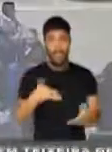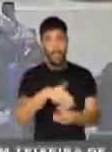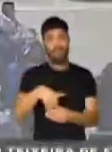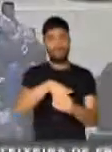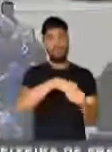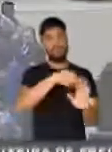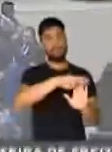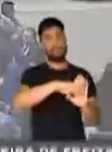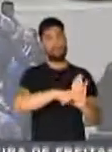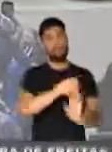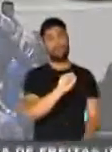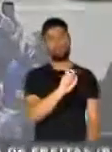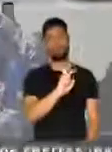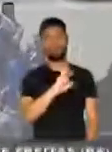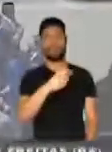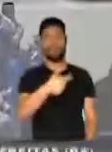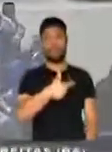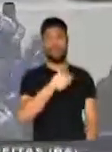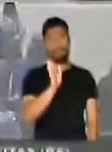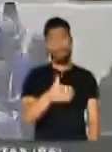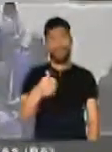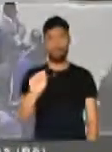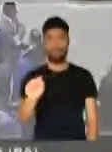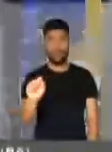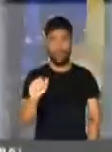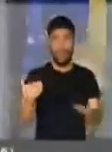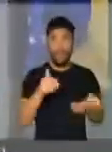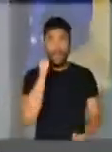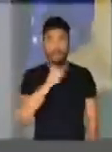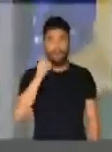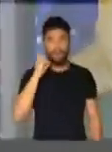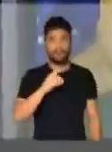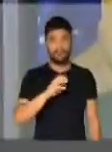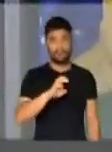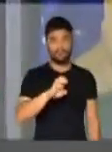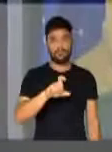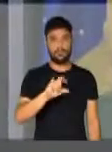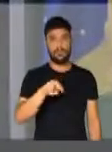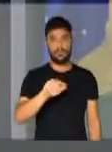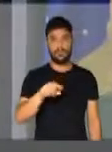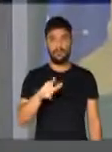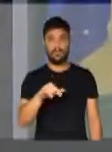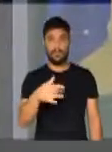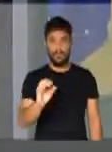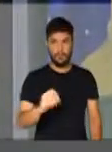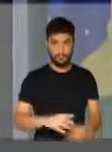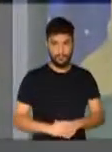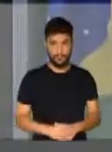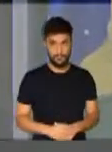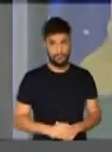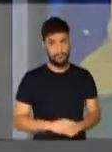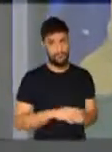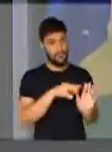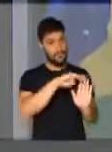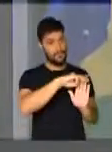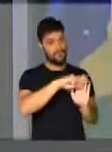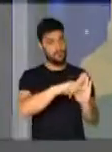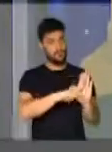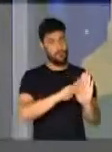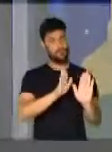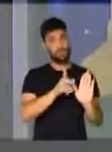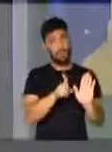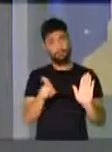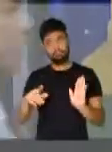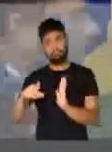aplicação da medida provisória 852 de 2018. Deputada Celina Leão. Que essa medida provisória foi ao